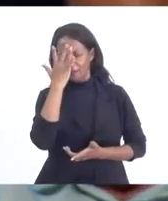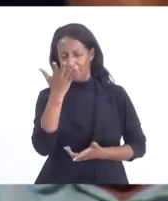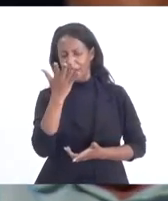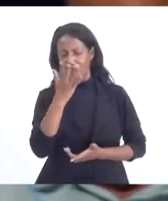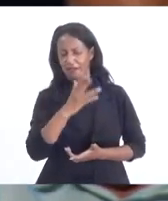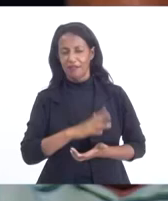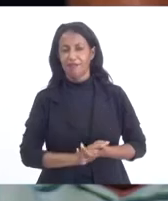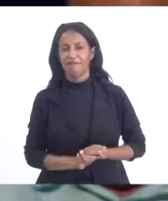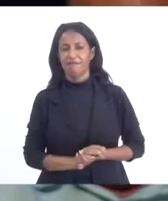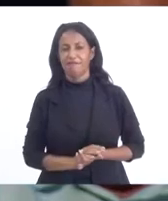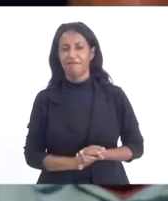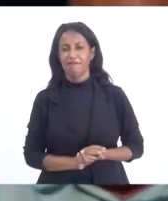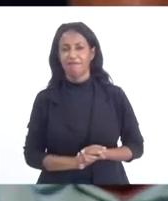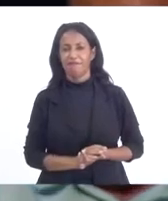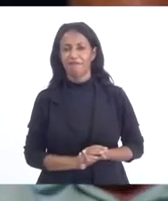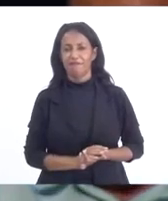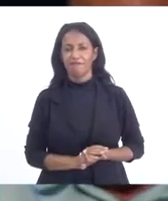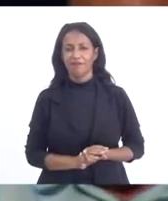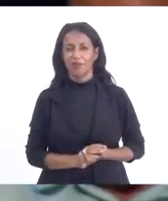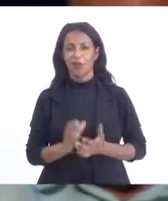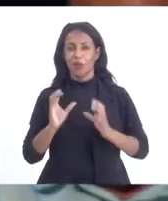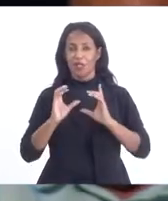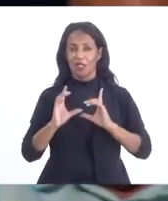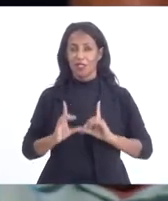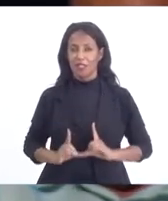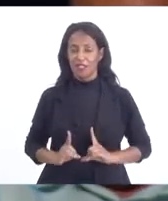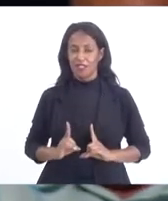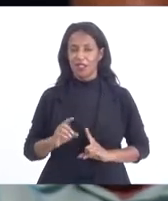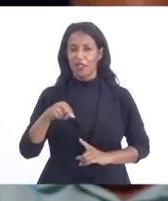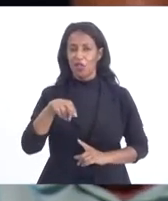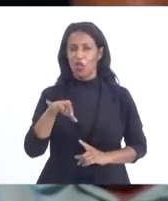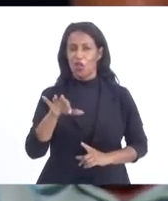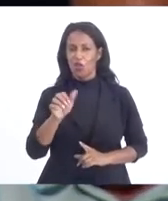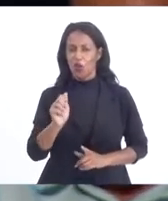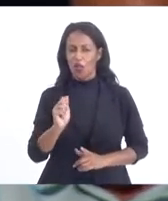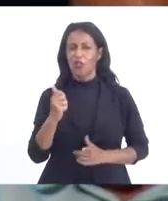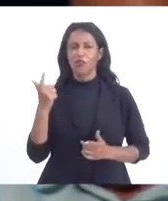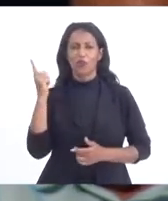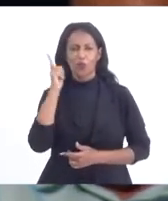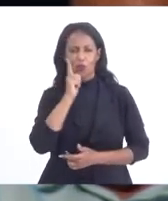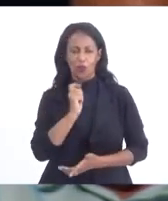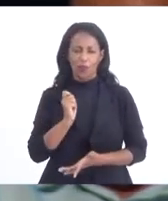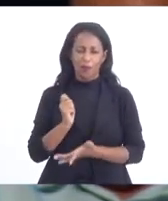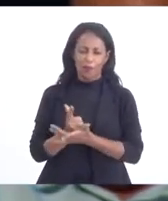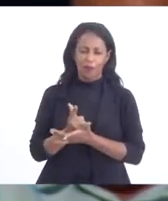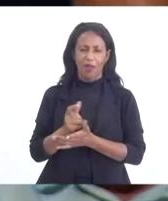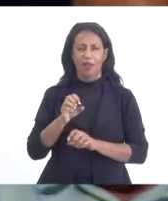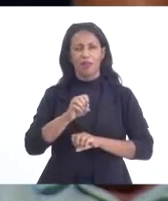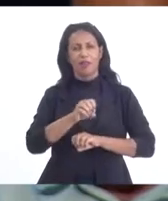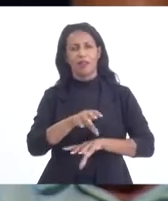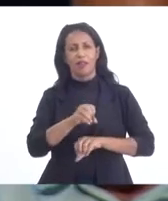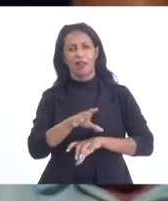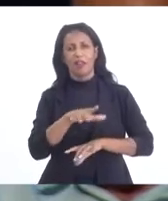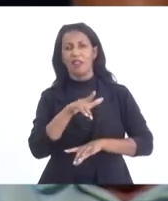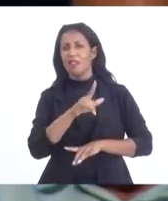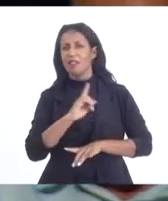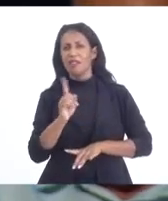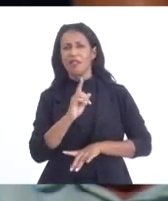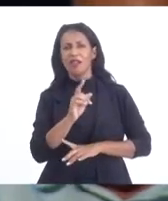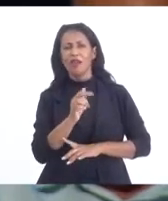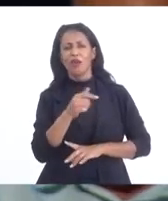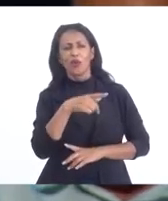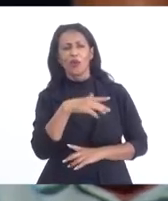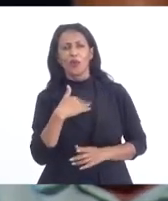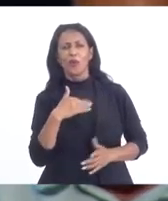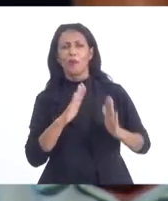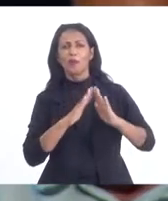facilmente os cidadãos do Noroeste Fluminense vão pagar a educação, não no centenário Colégio de Pádua,